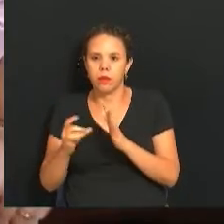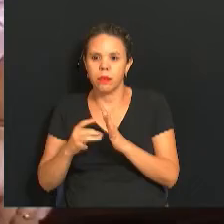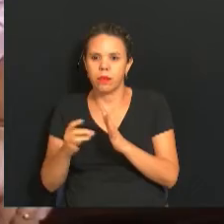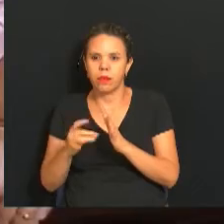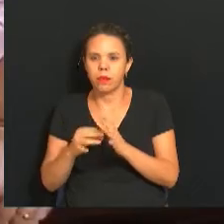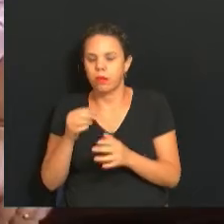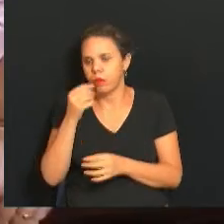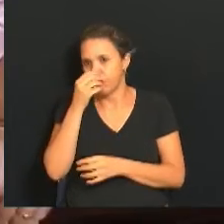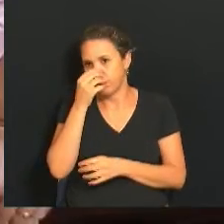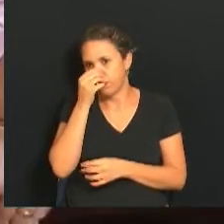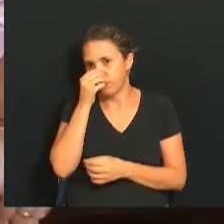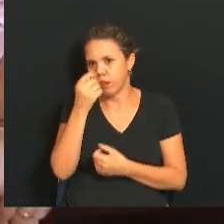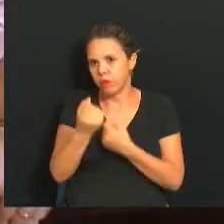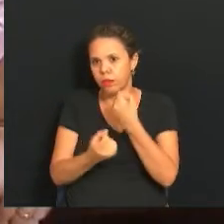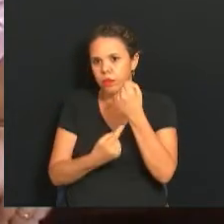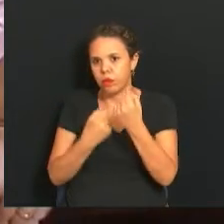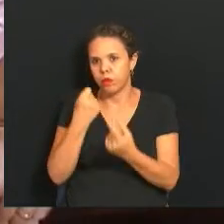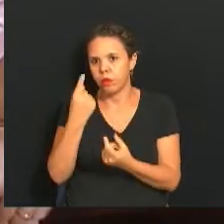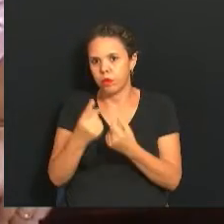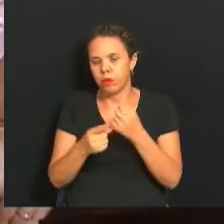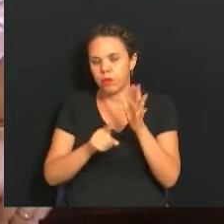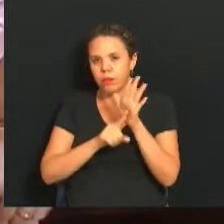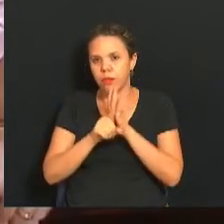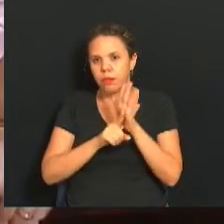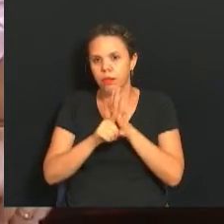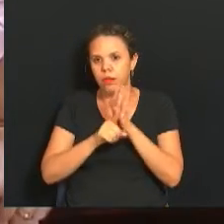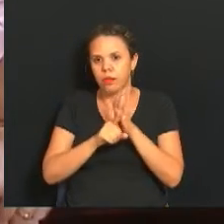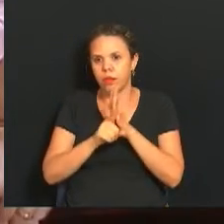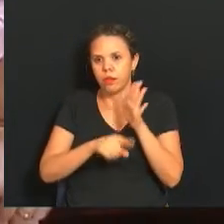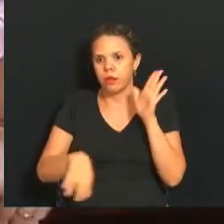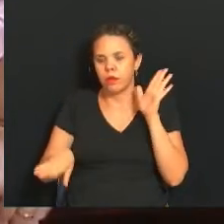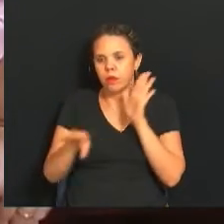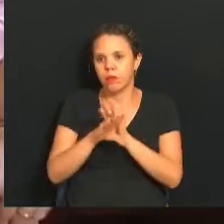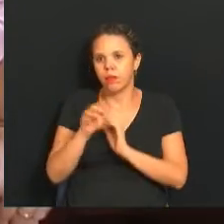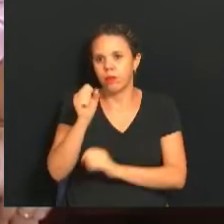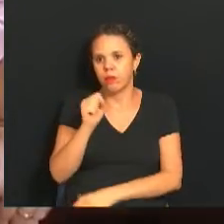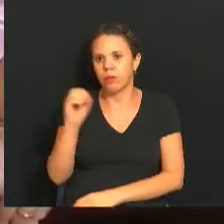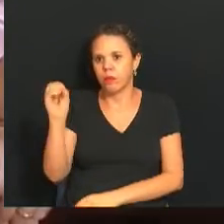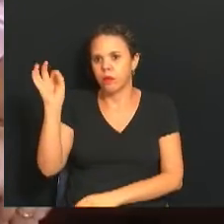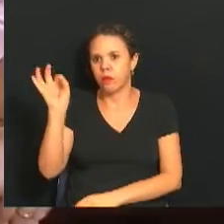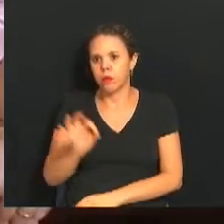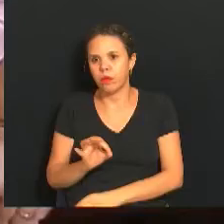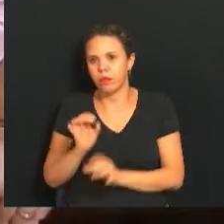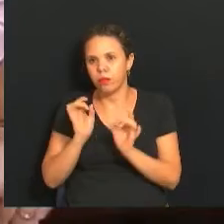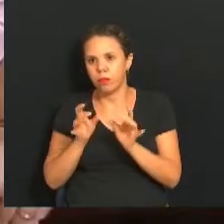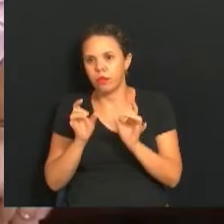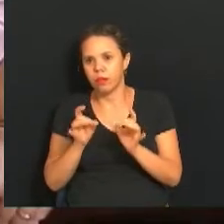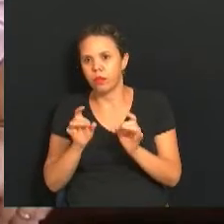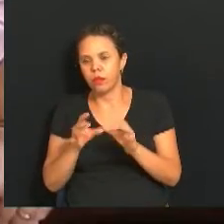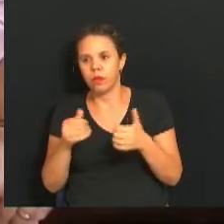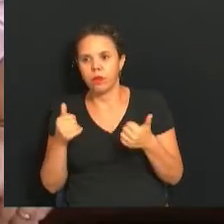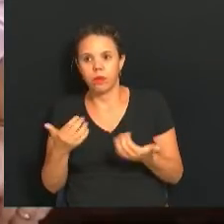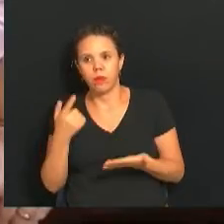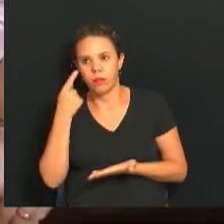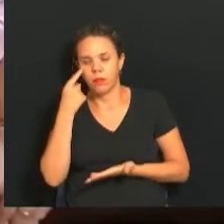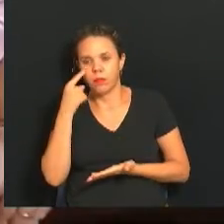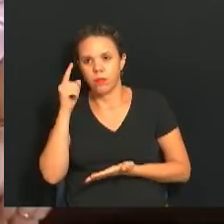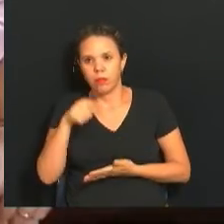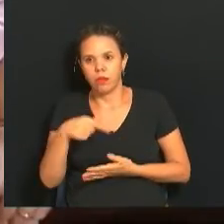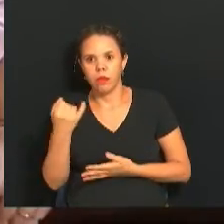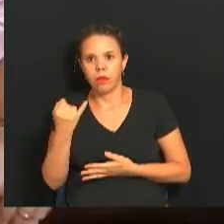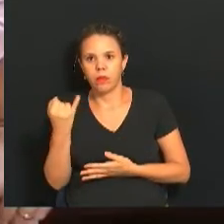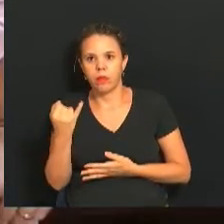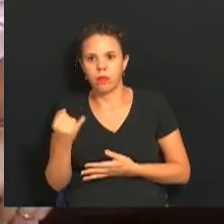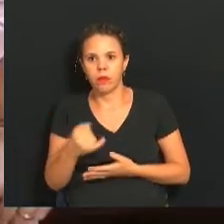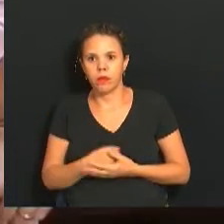Caraca! Em algumas pesquisas dizem que pode chegar até 80% das vendas. Nossa! Tá vendo como a vitrine é importante,